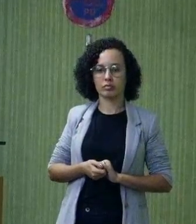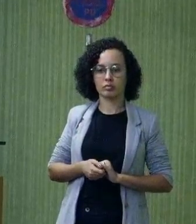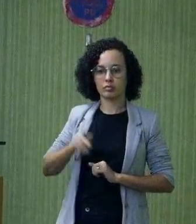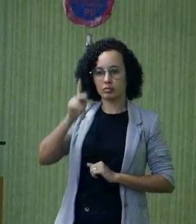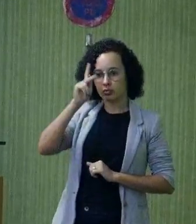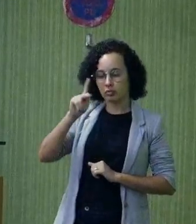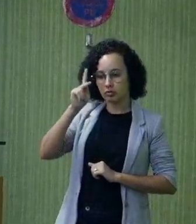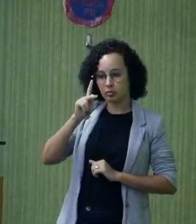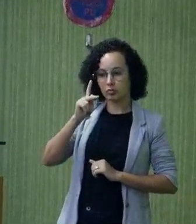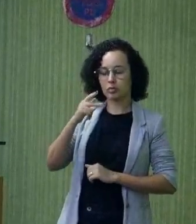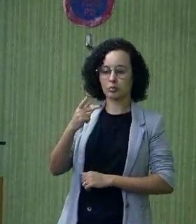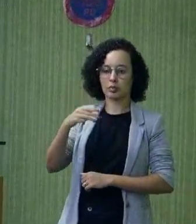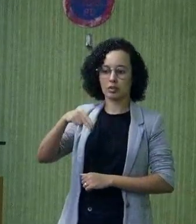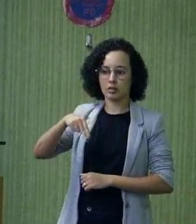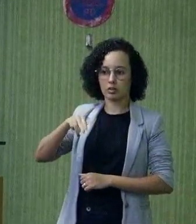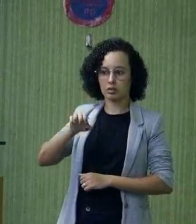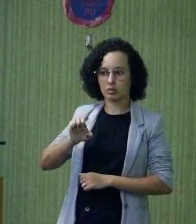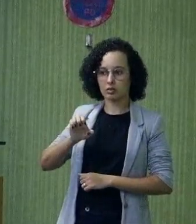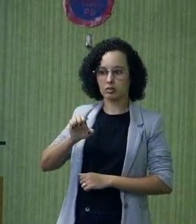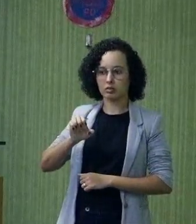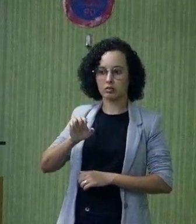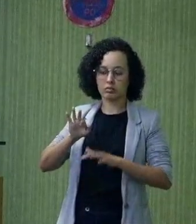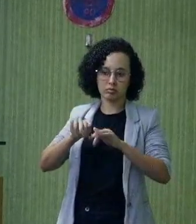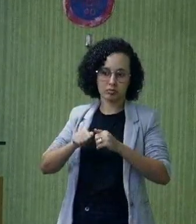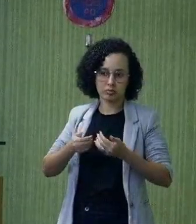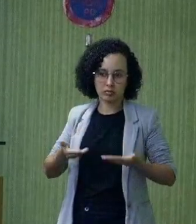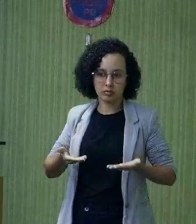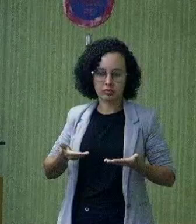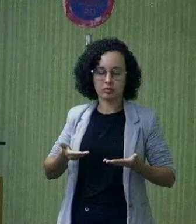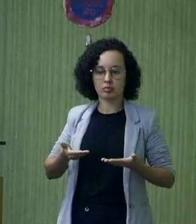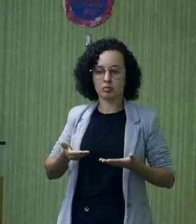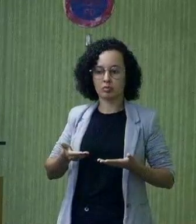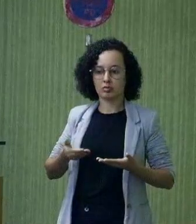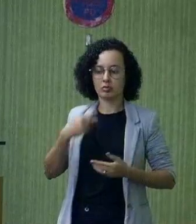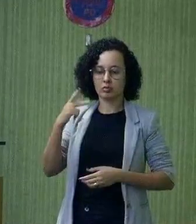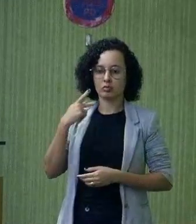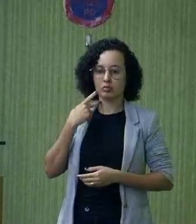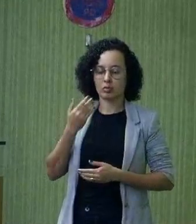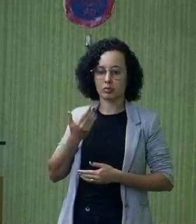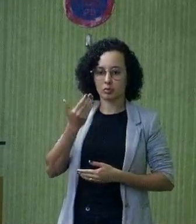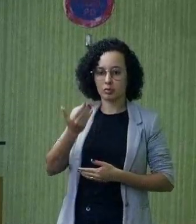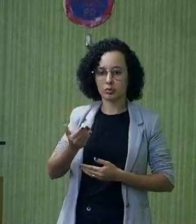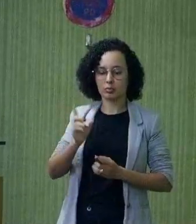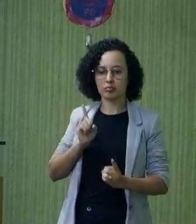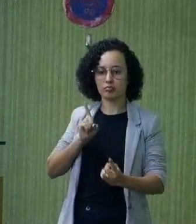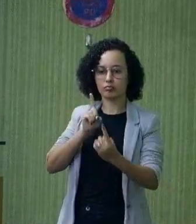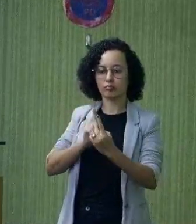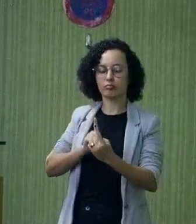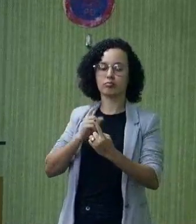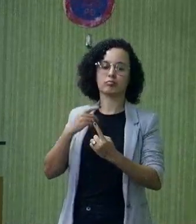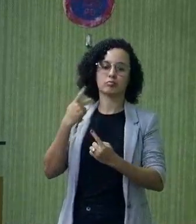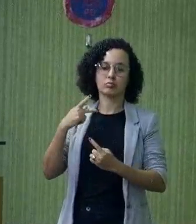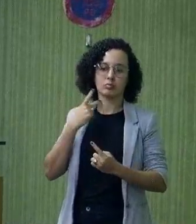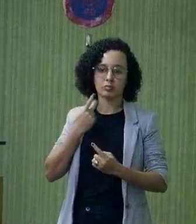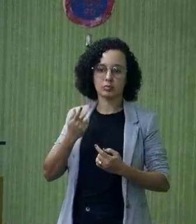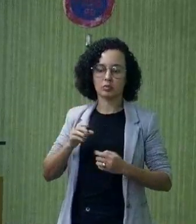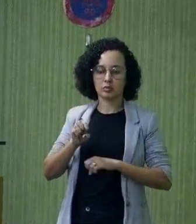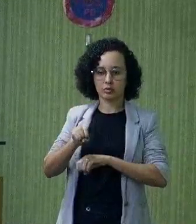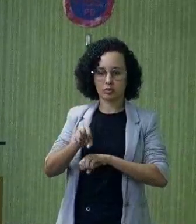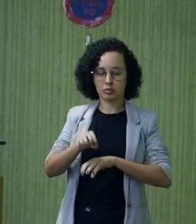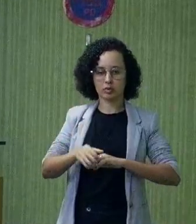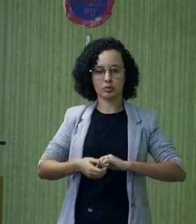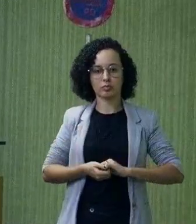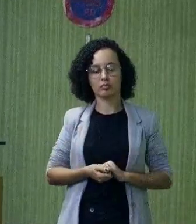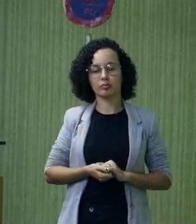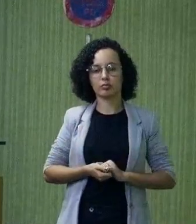o PN né enfim como falando de promotor para promotor né de promotor uc de educação para outros promotores de educação